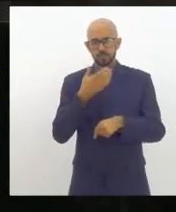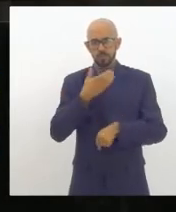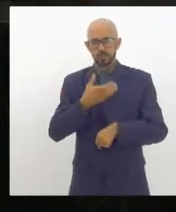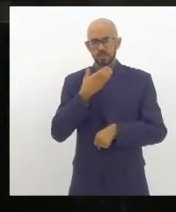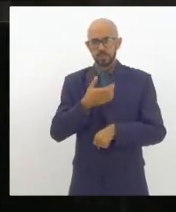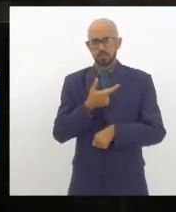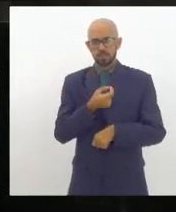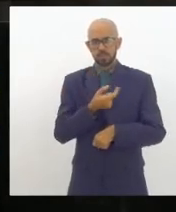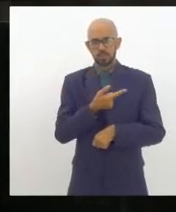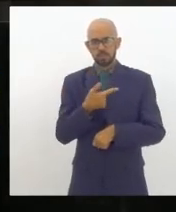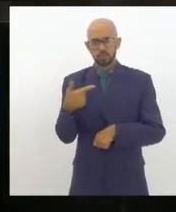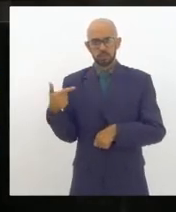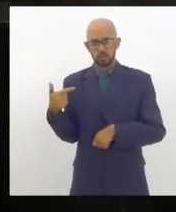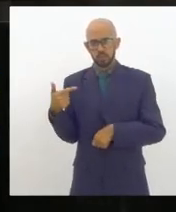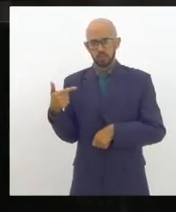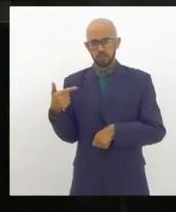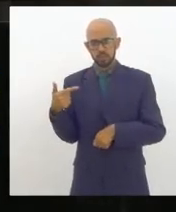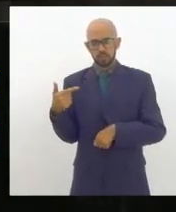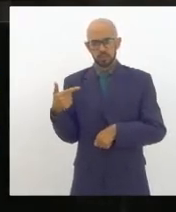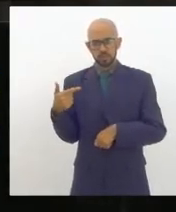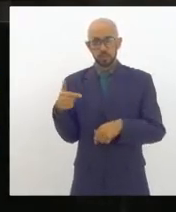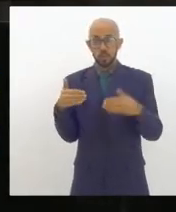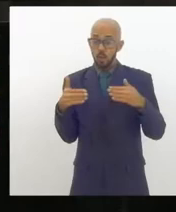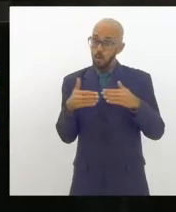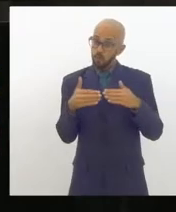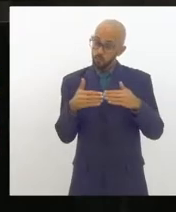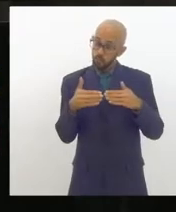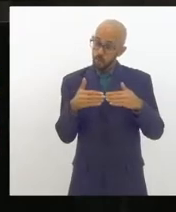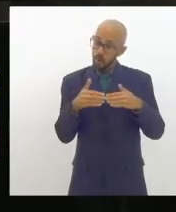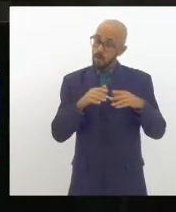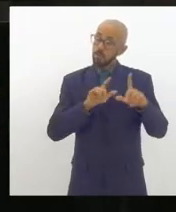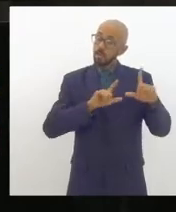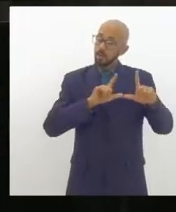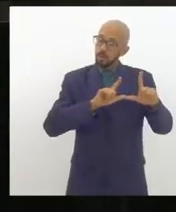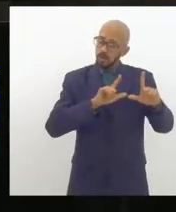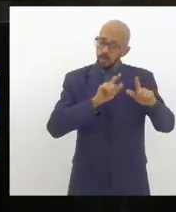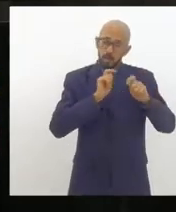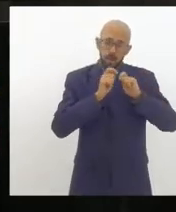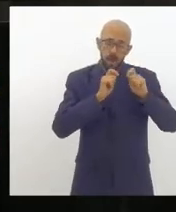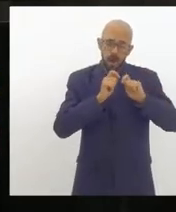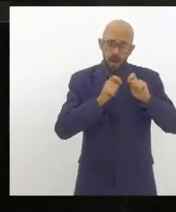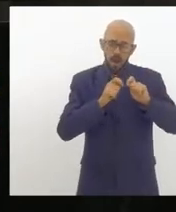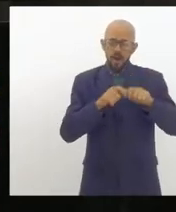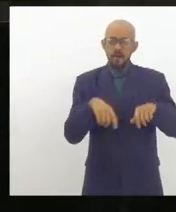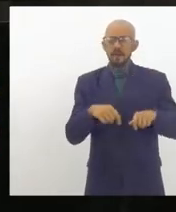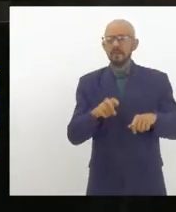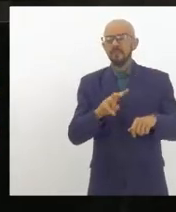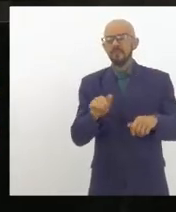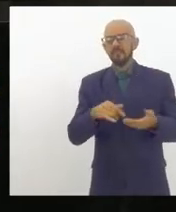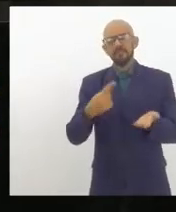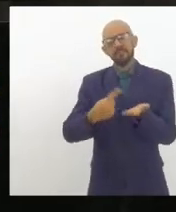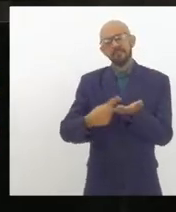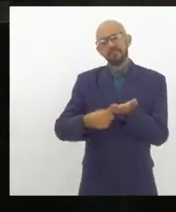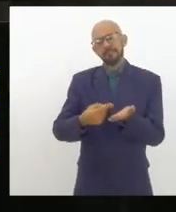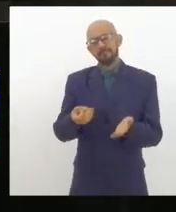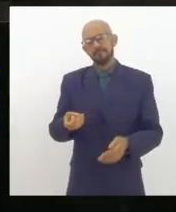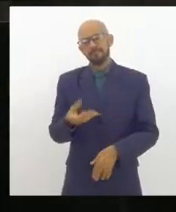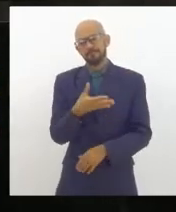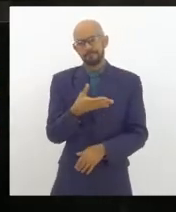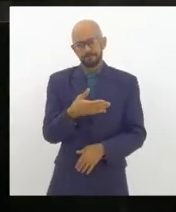22, assinala o jornalista, haverá um novo tempo, um novo termo de acordo